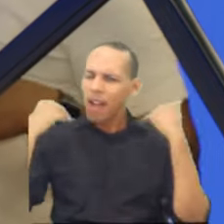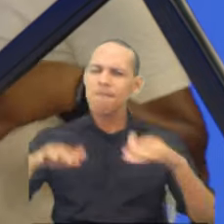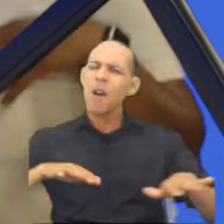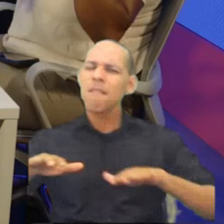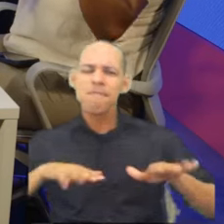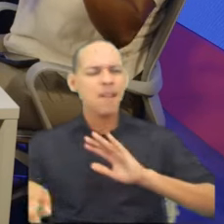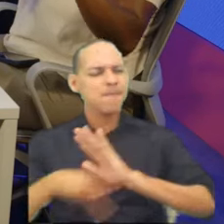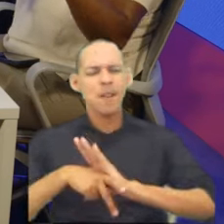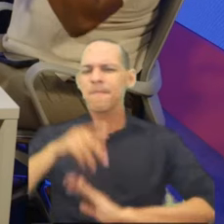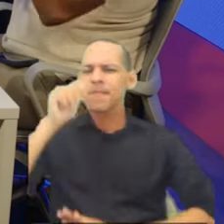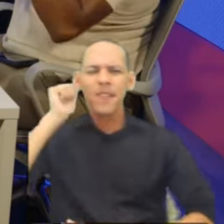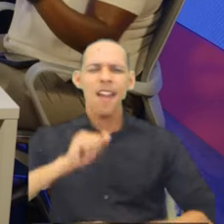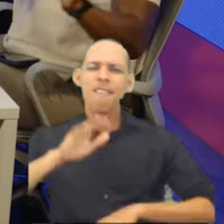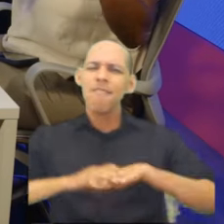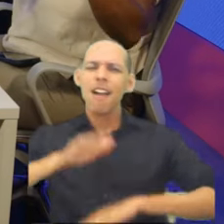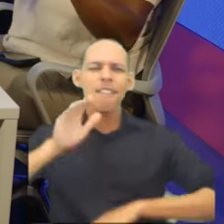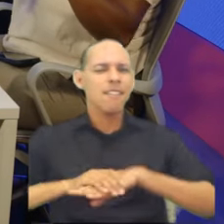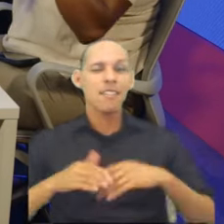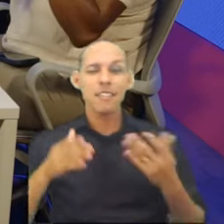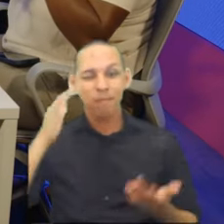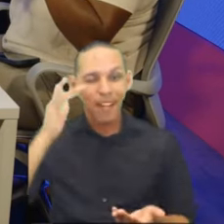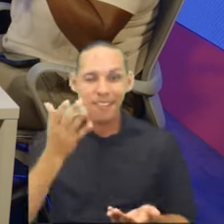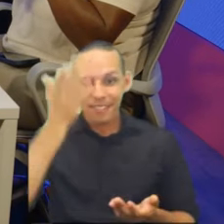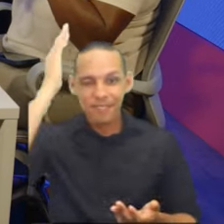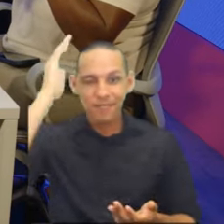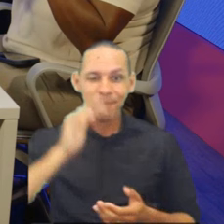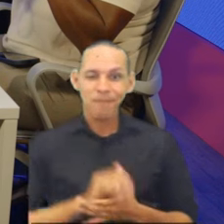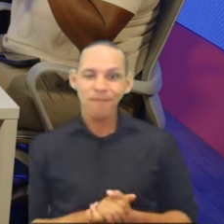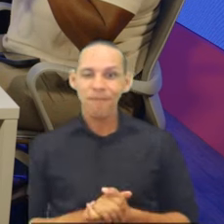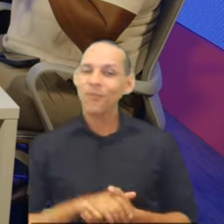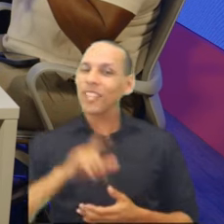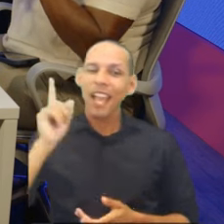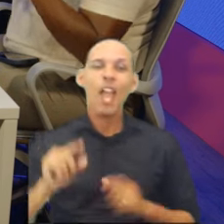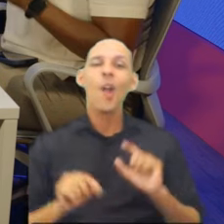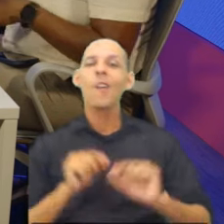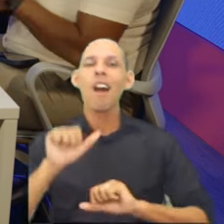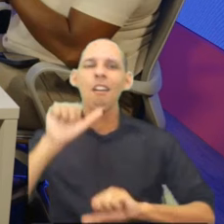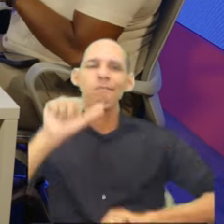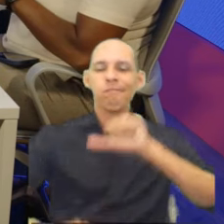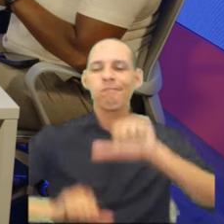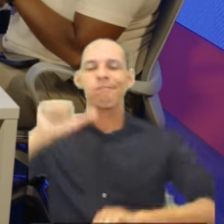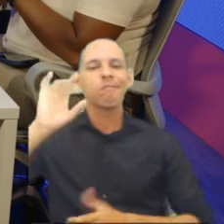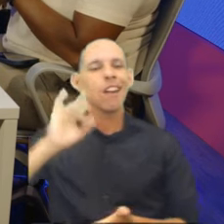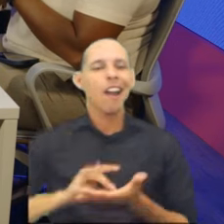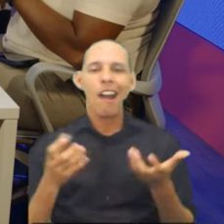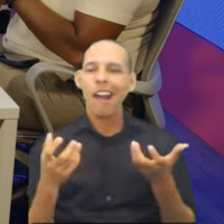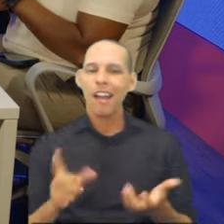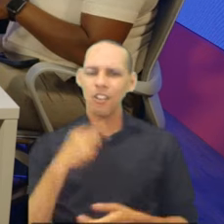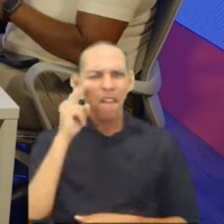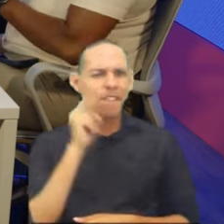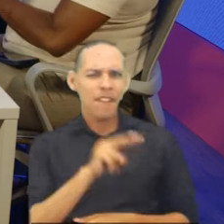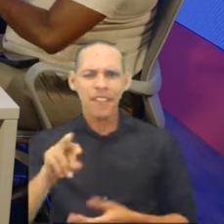Vamos fazer um movimento pra mulher Imagina isso é querer transformar